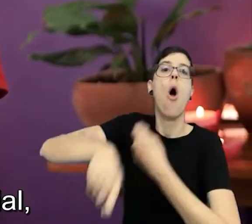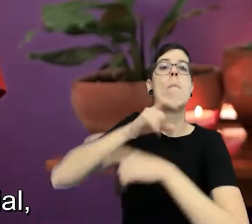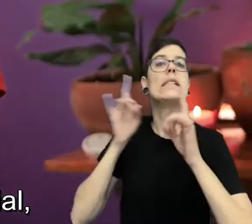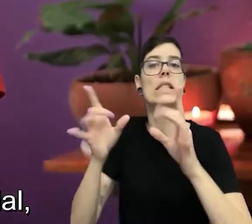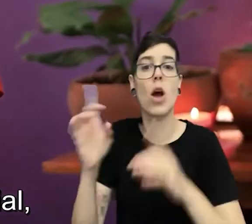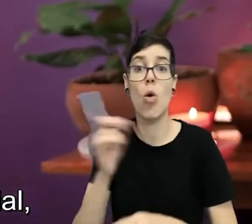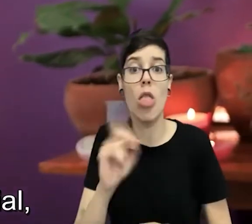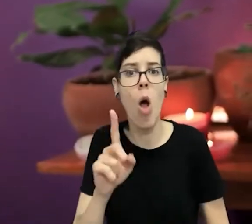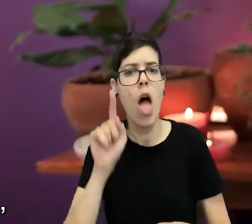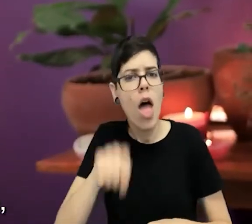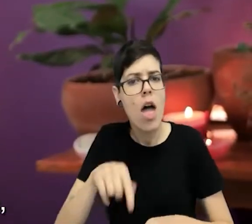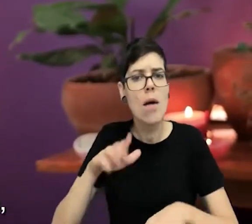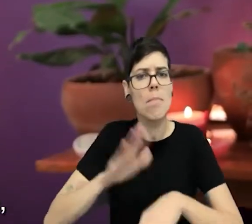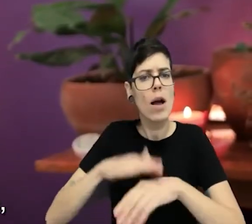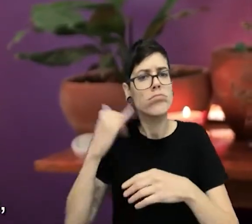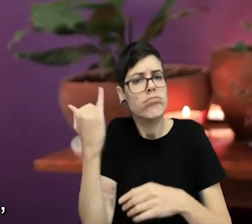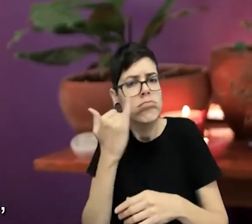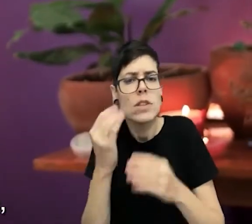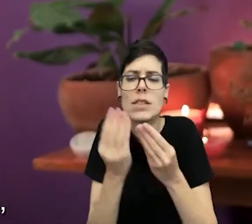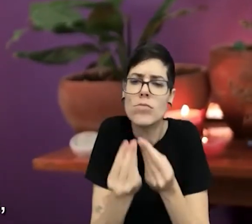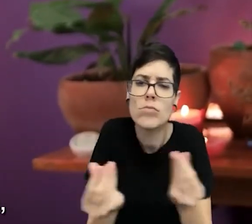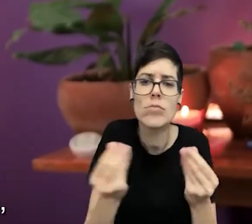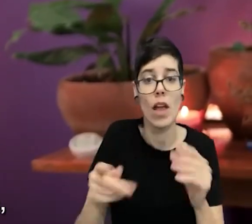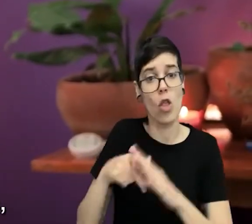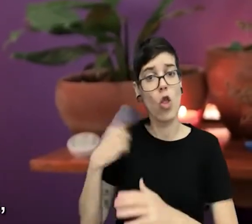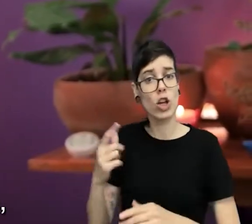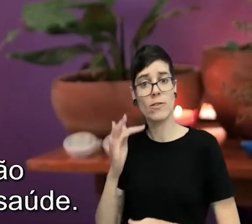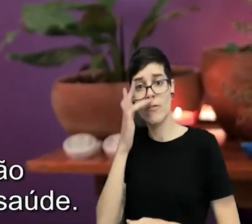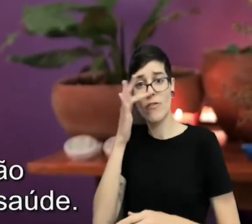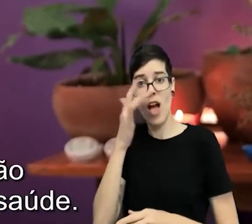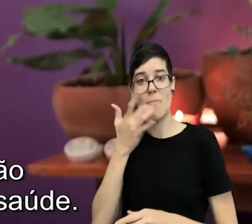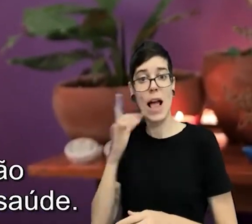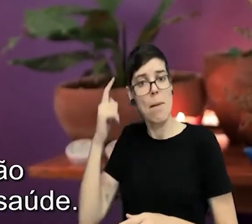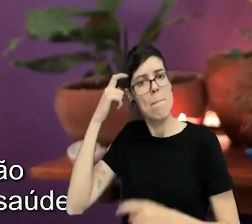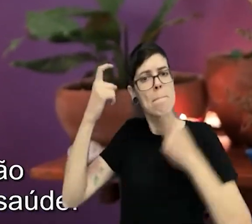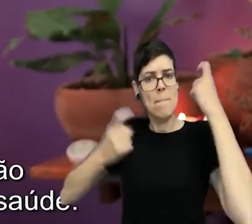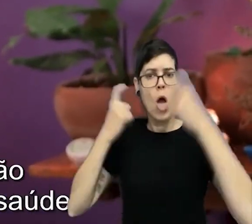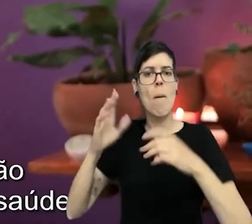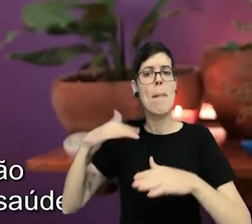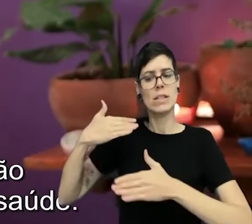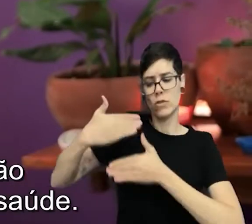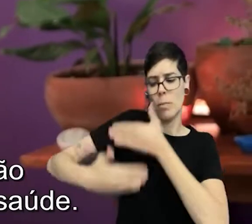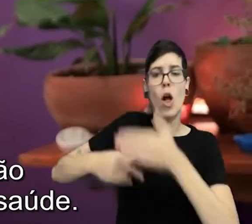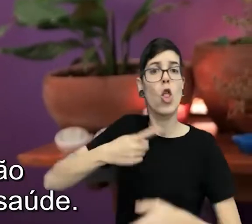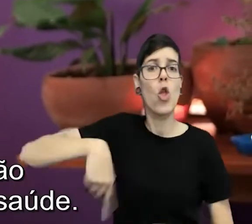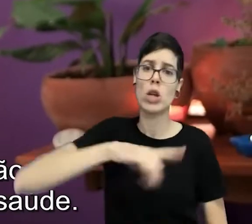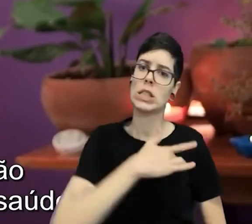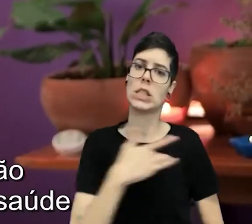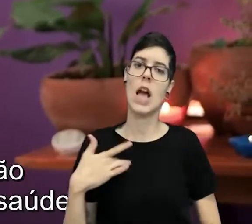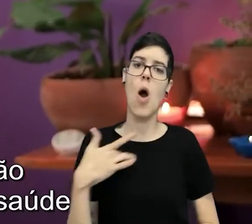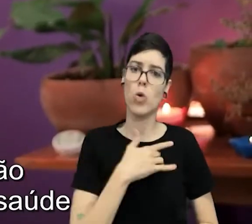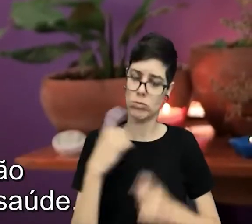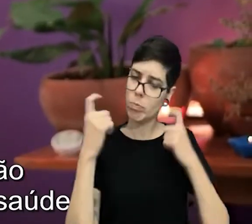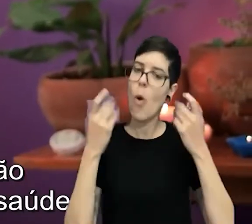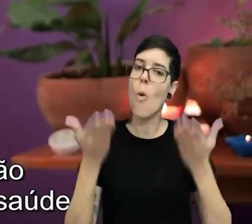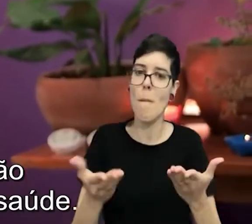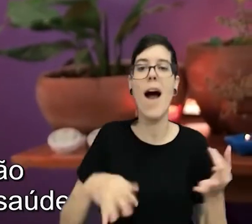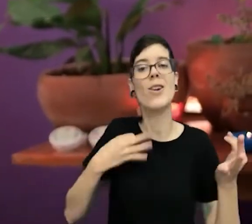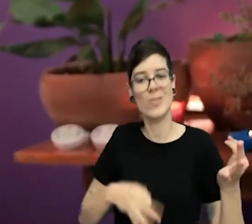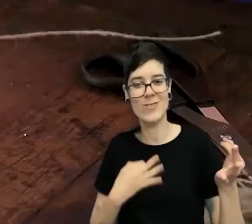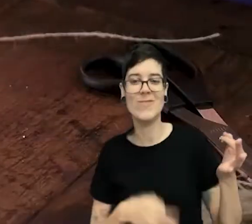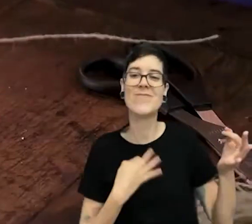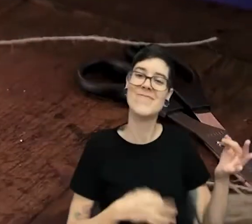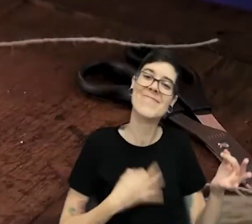só um produto comercial, não é só para gerar renda para Las Margaritas, né? Mas nós temos a preocupação fundamental, que é a nossa